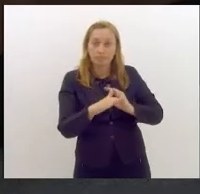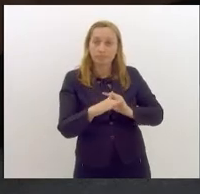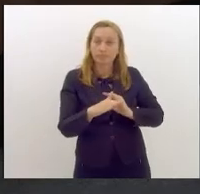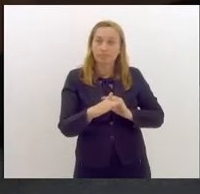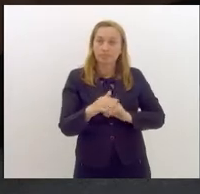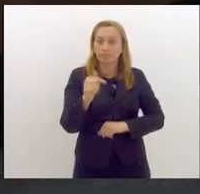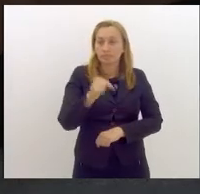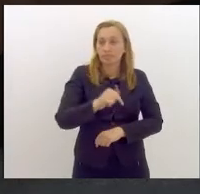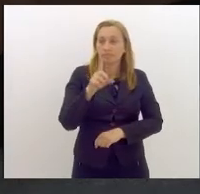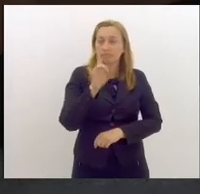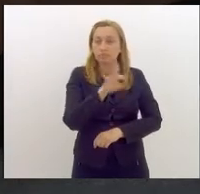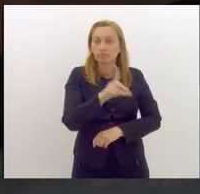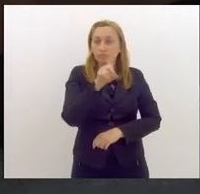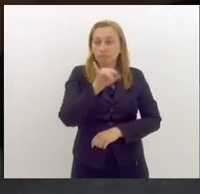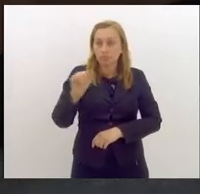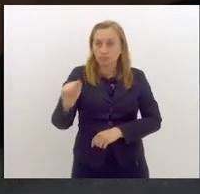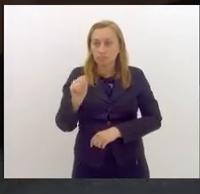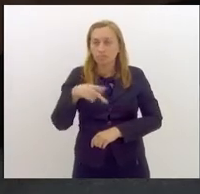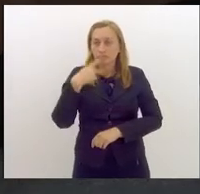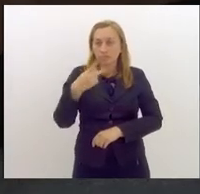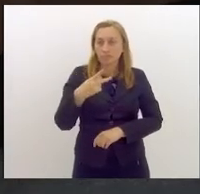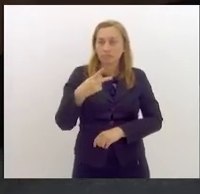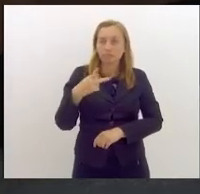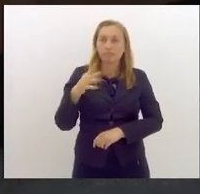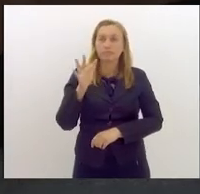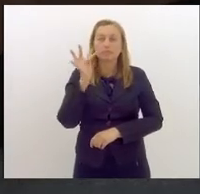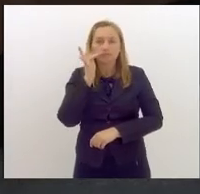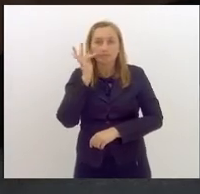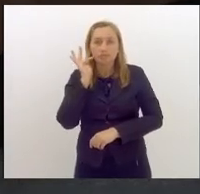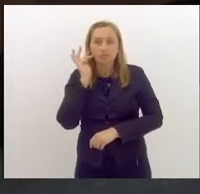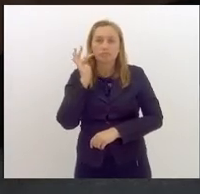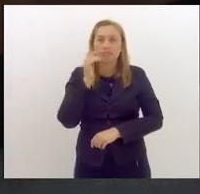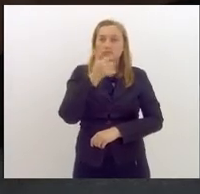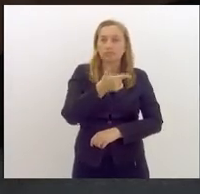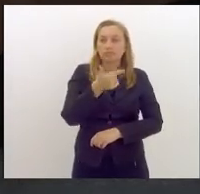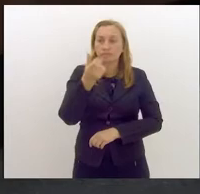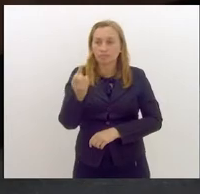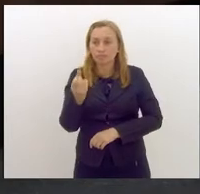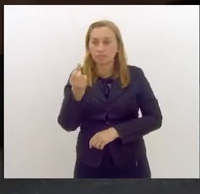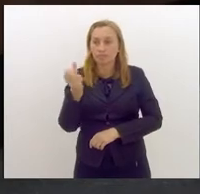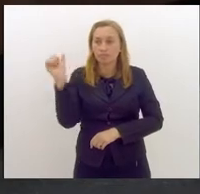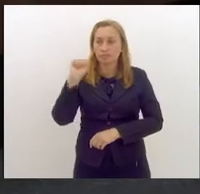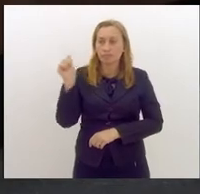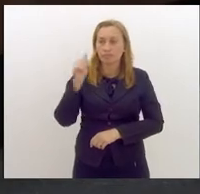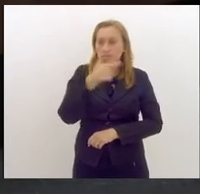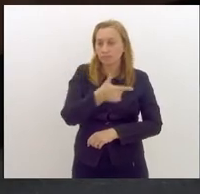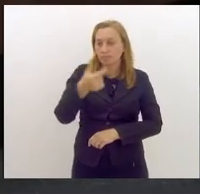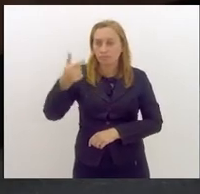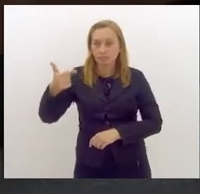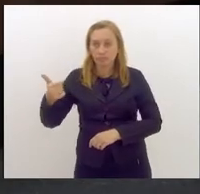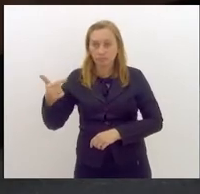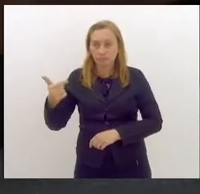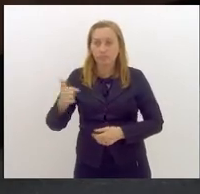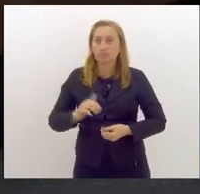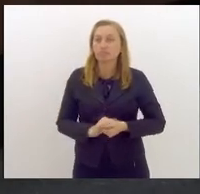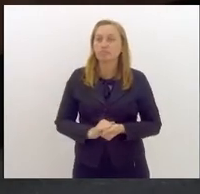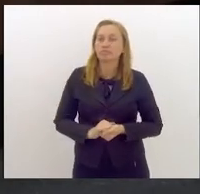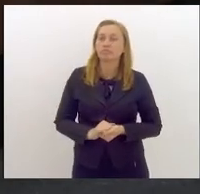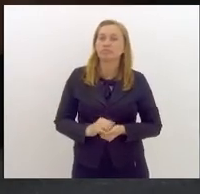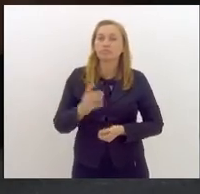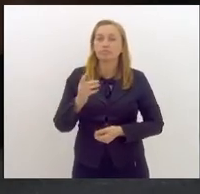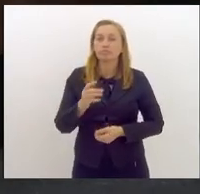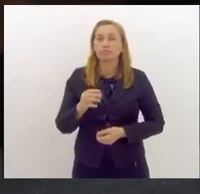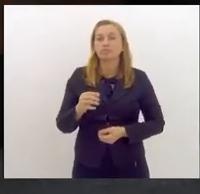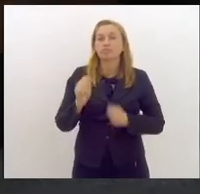no último dia Como disse o Flávia que no dia 26 de agosto de 2022 desde então Assembleia está debruçada sobre isso